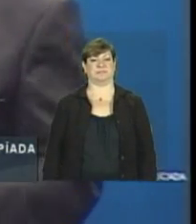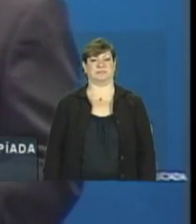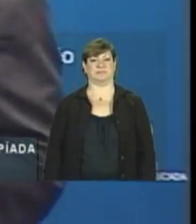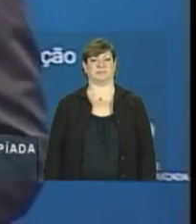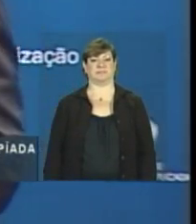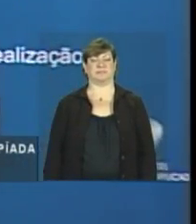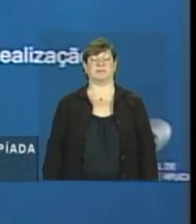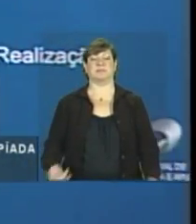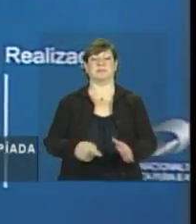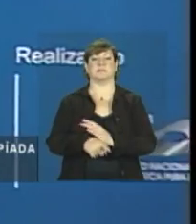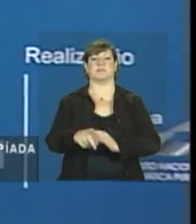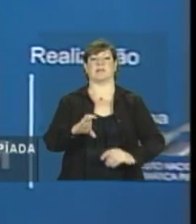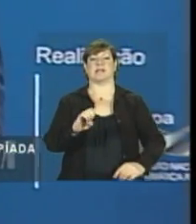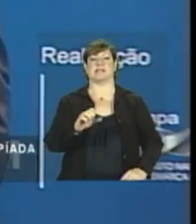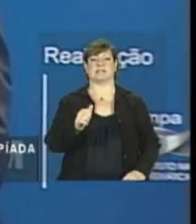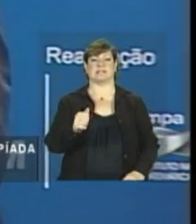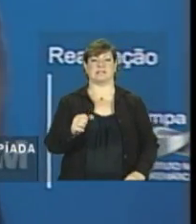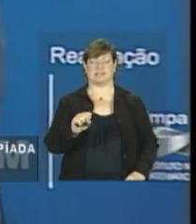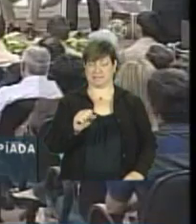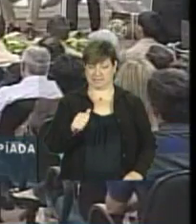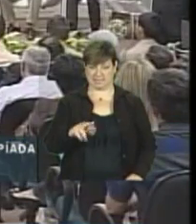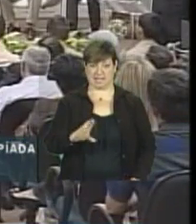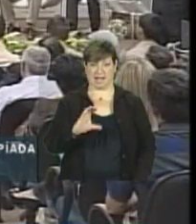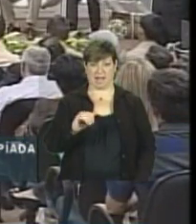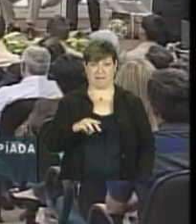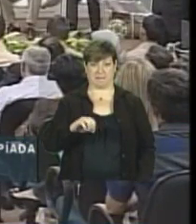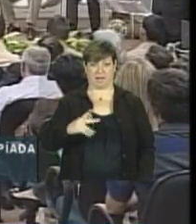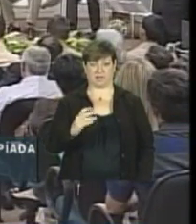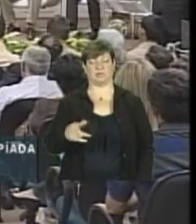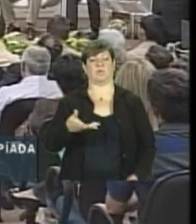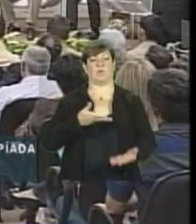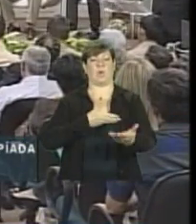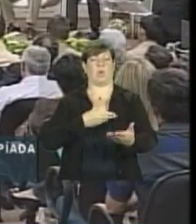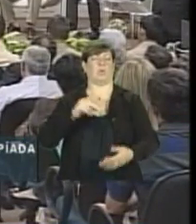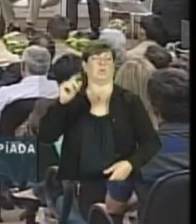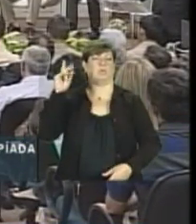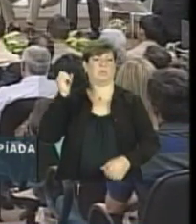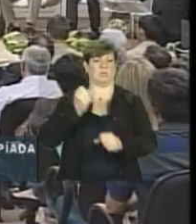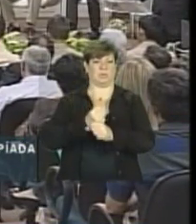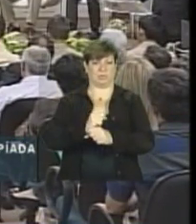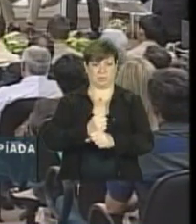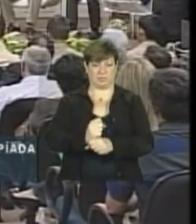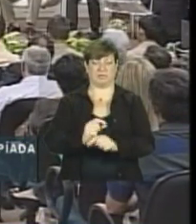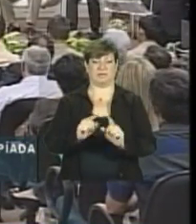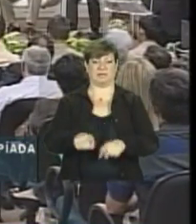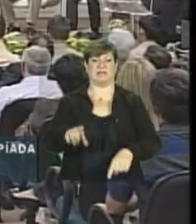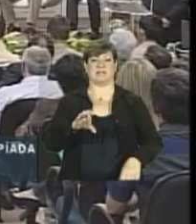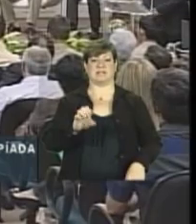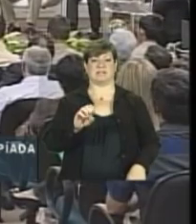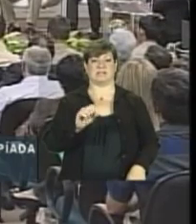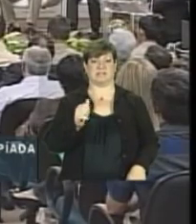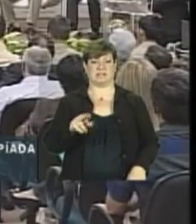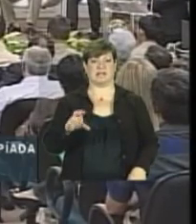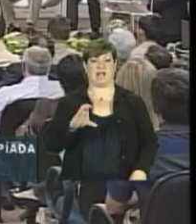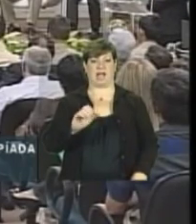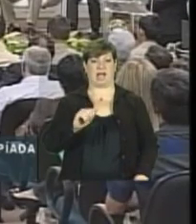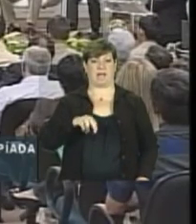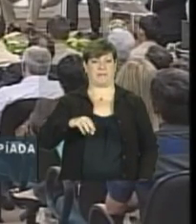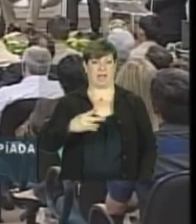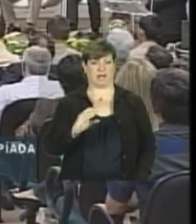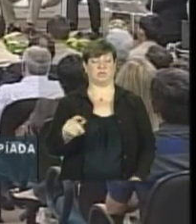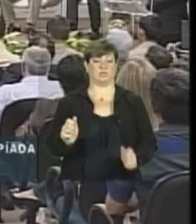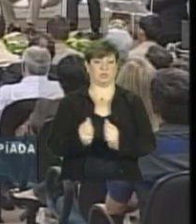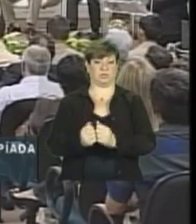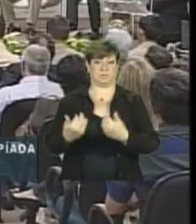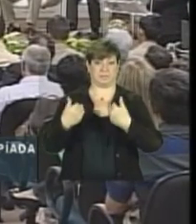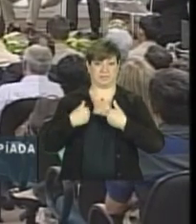Meu caro César Camacho, colega de longa data, César Camacho e eu começamos